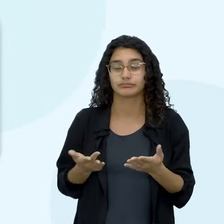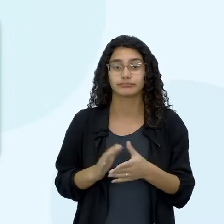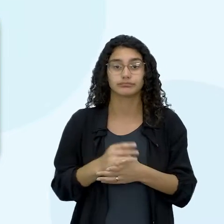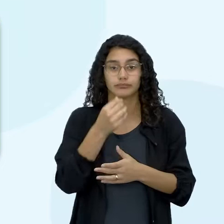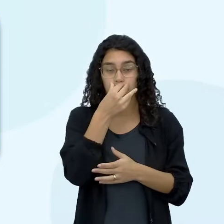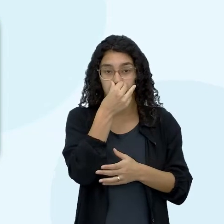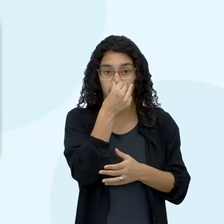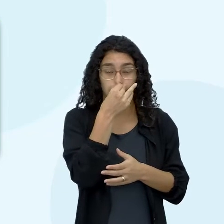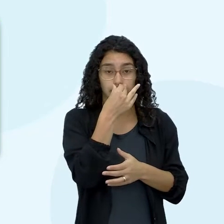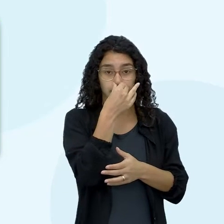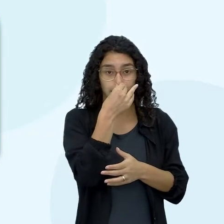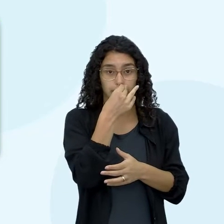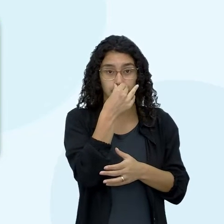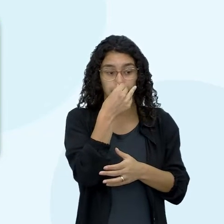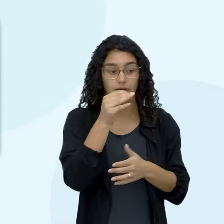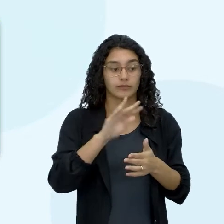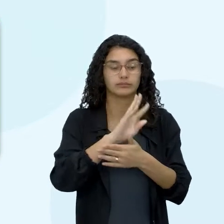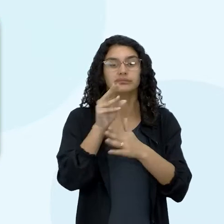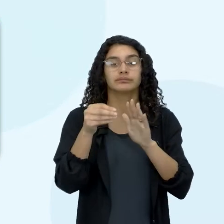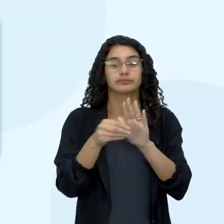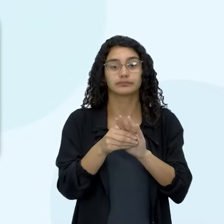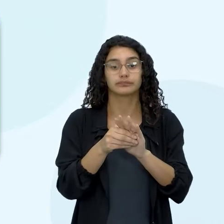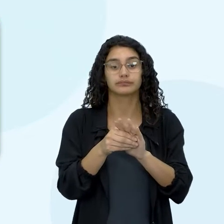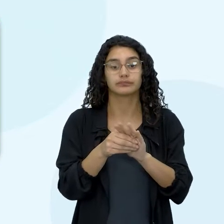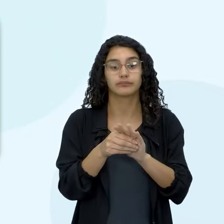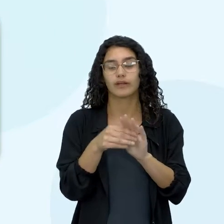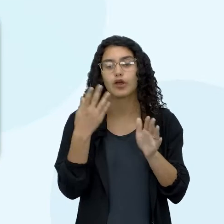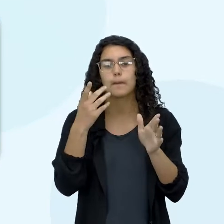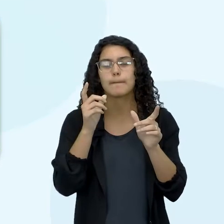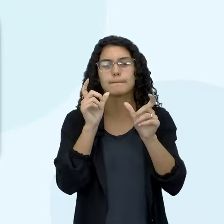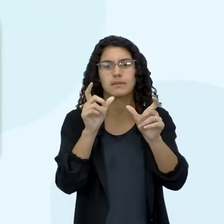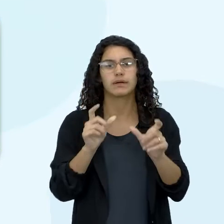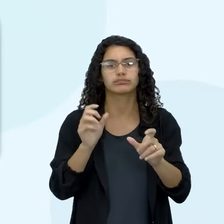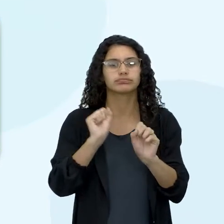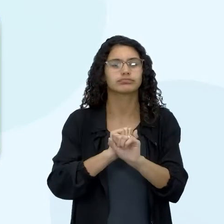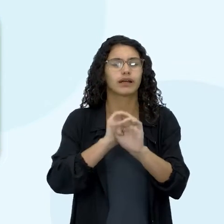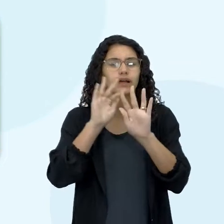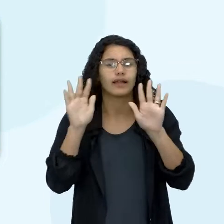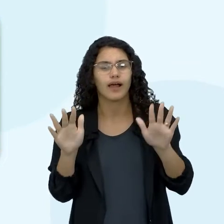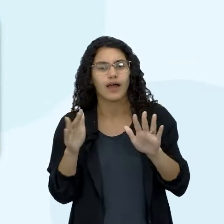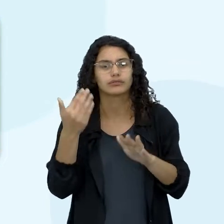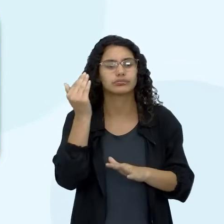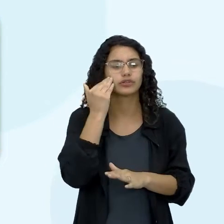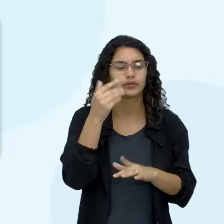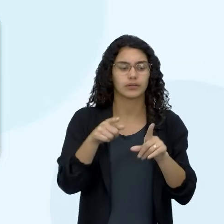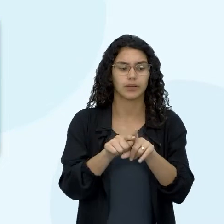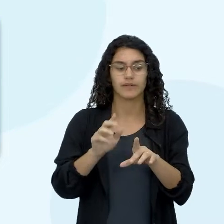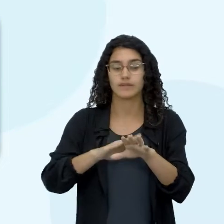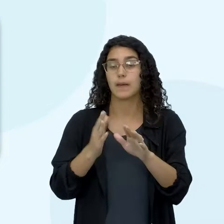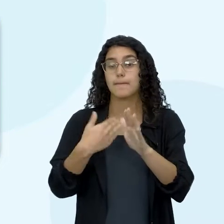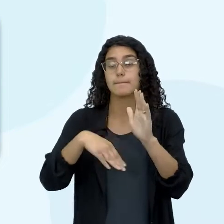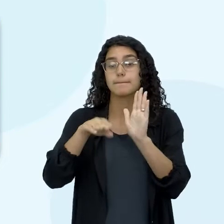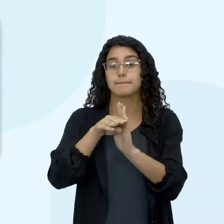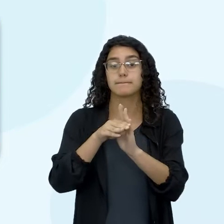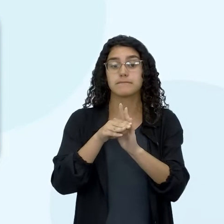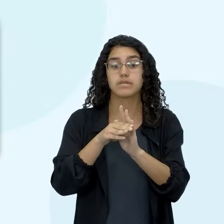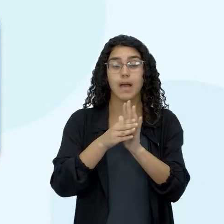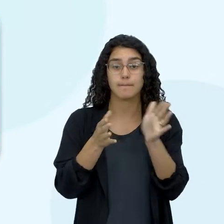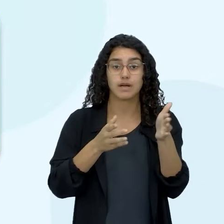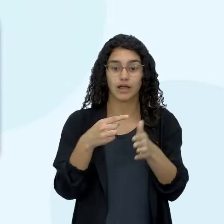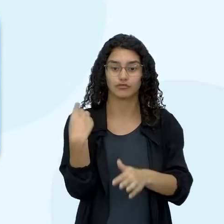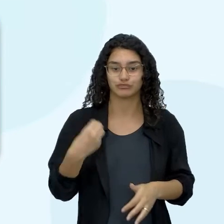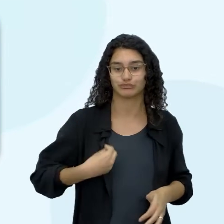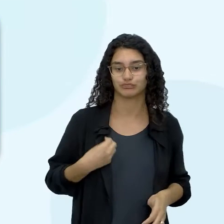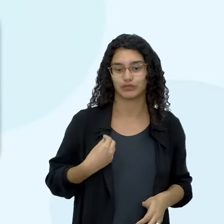aí a integração, ela fica muito mais palatável, ela fica muito mais palpável, ela faz muito mais parte da